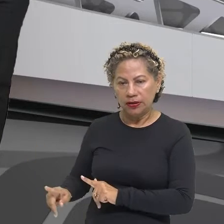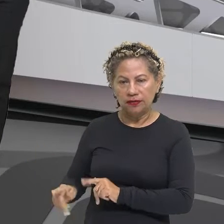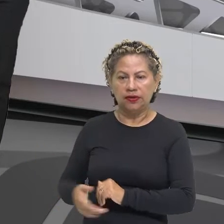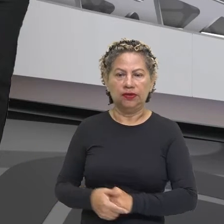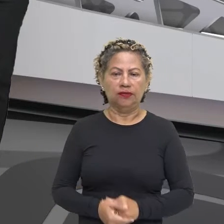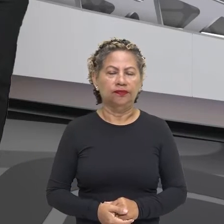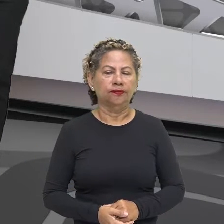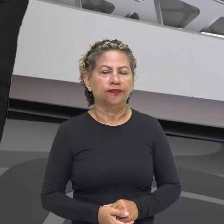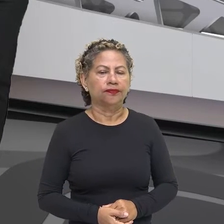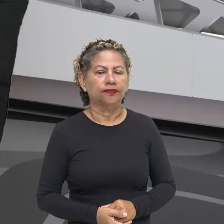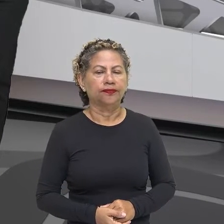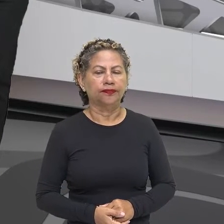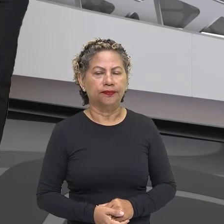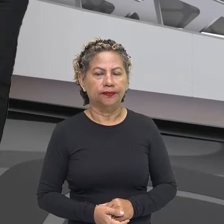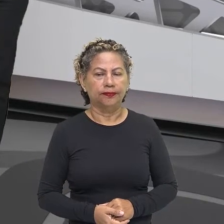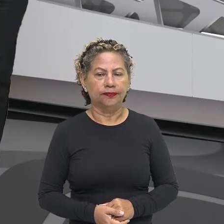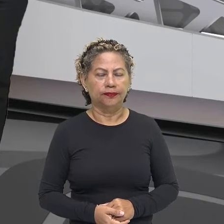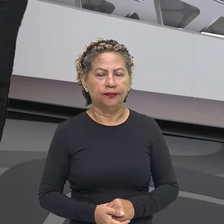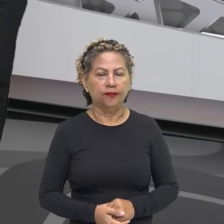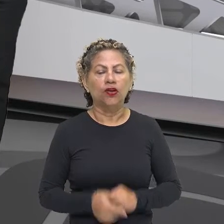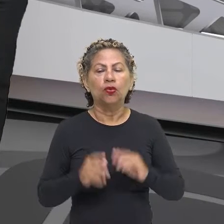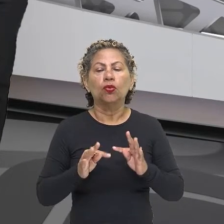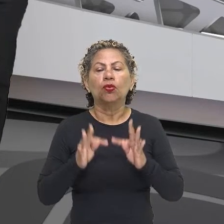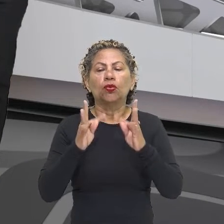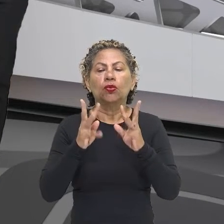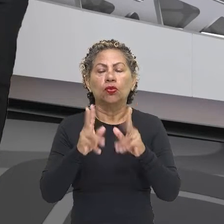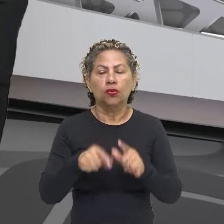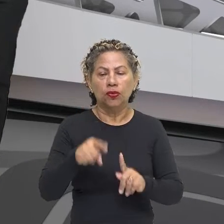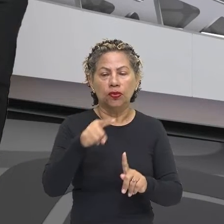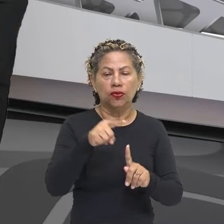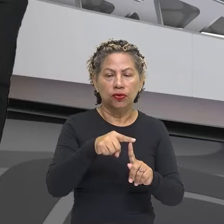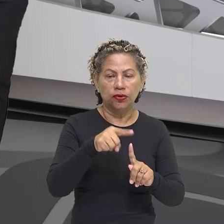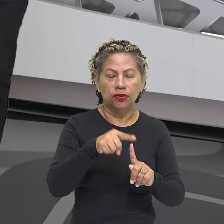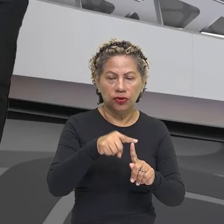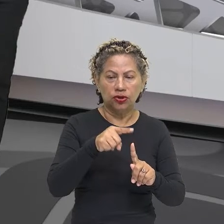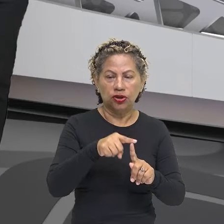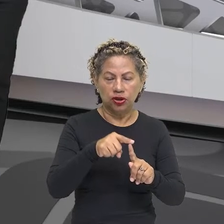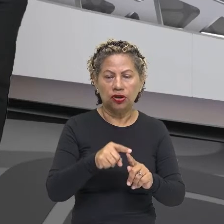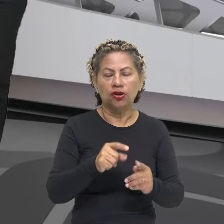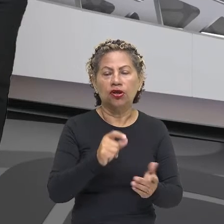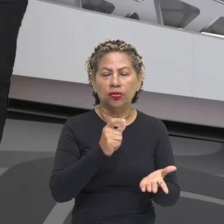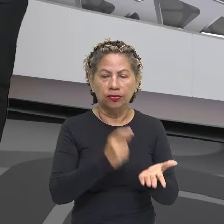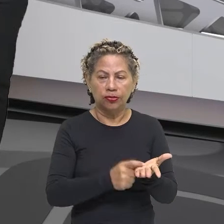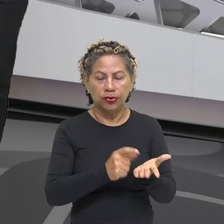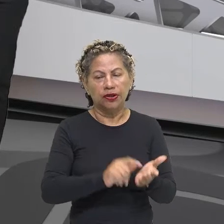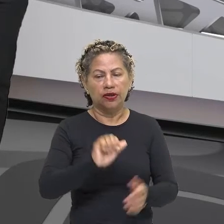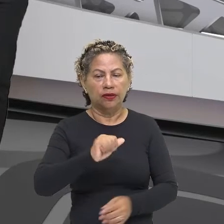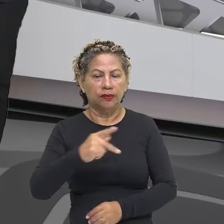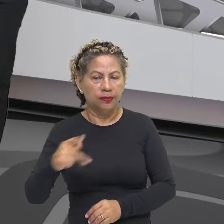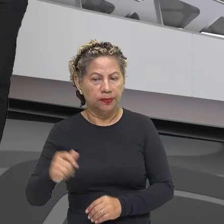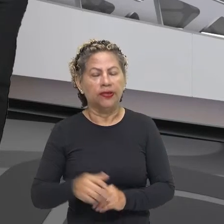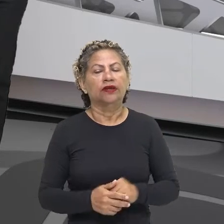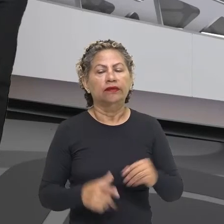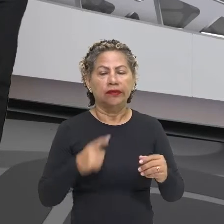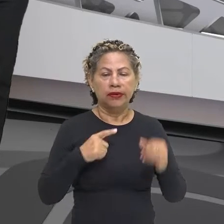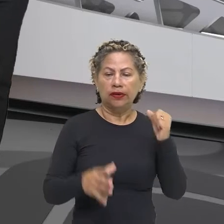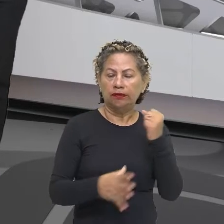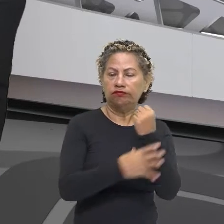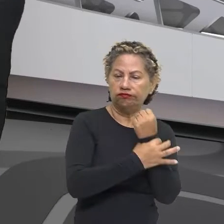segurança também, certo? Para nós termos contas de usuários separadas, tá bom?